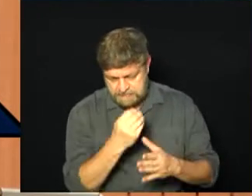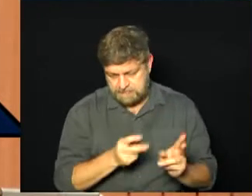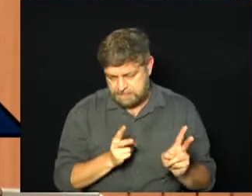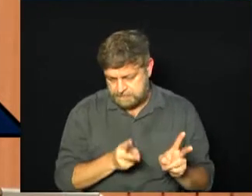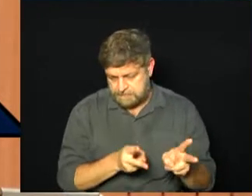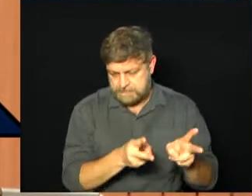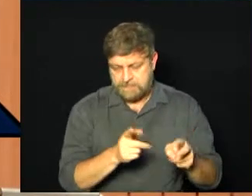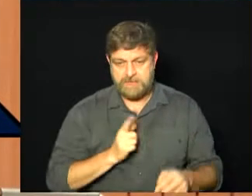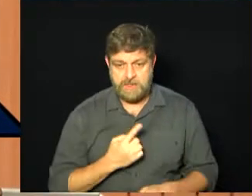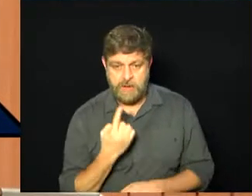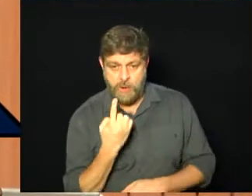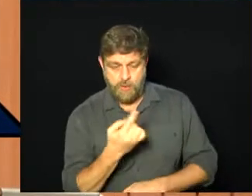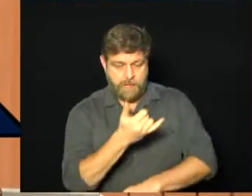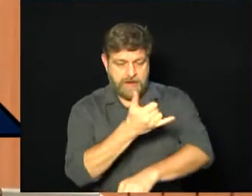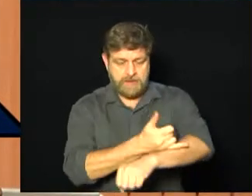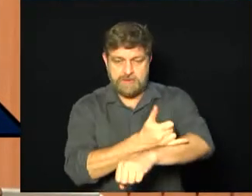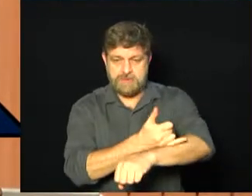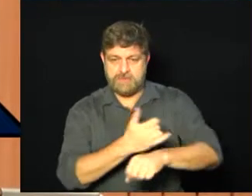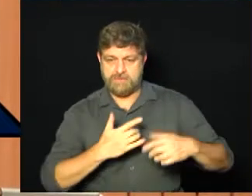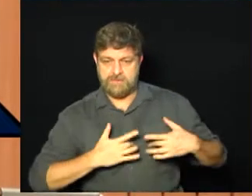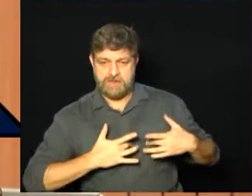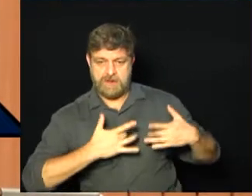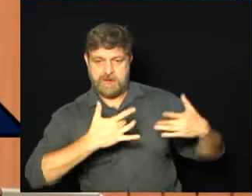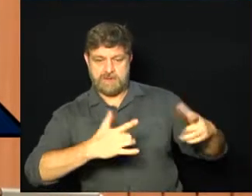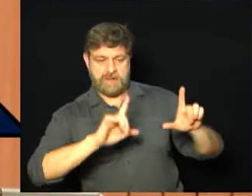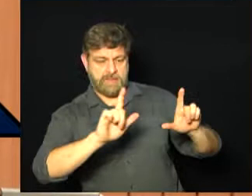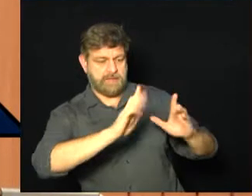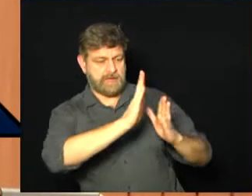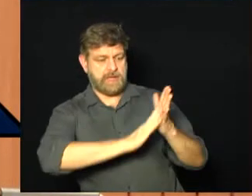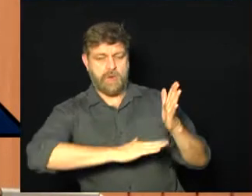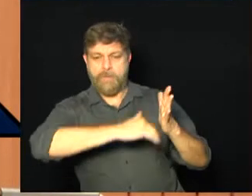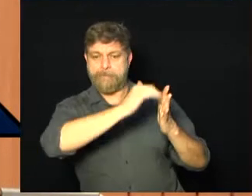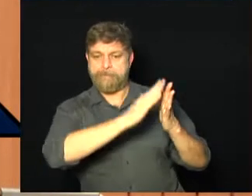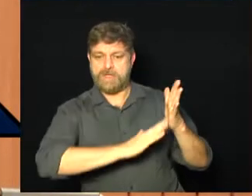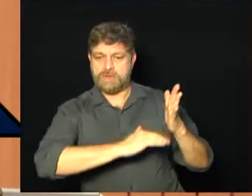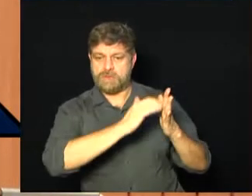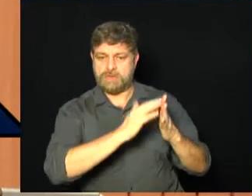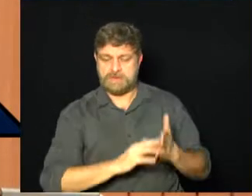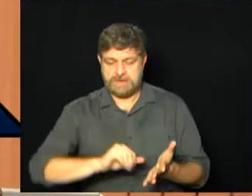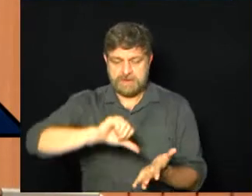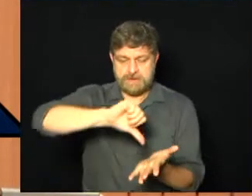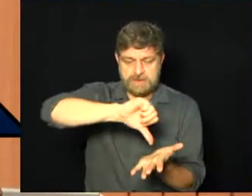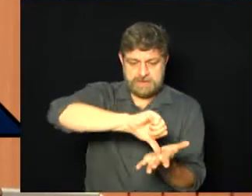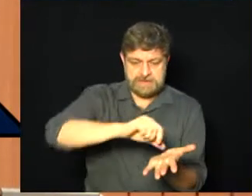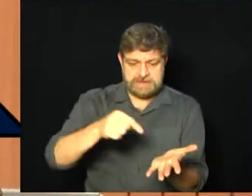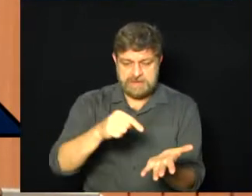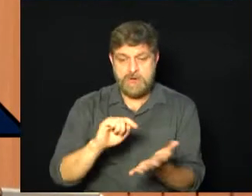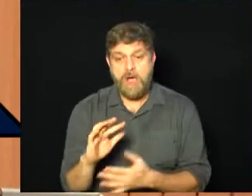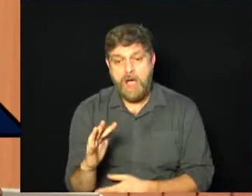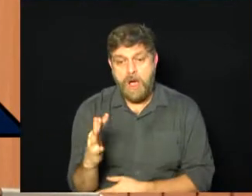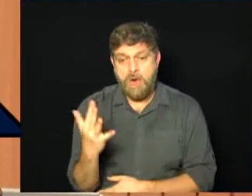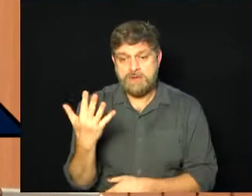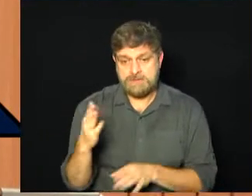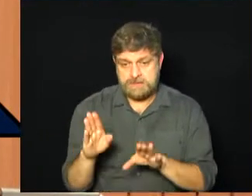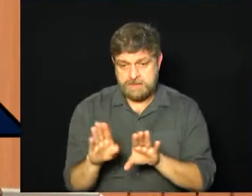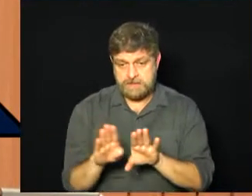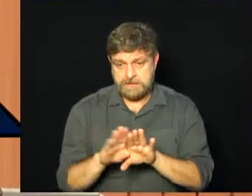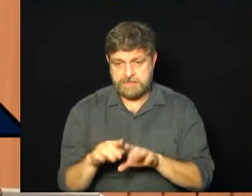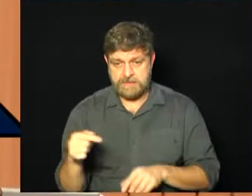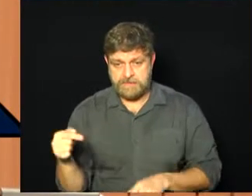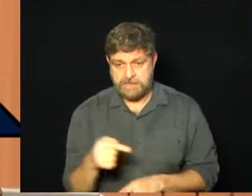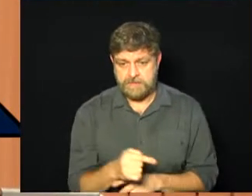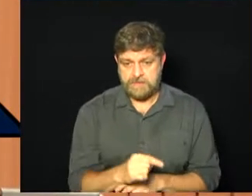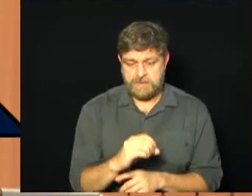de suas obras doada pelo pintor na ocasião. No centro também houve a correção de Os